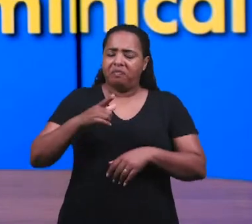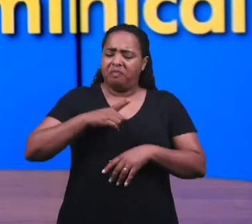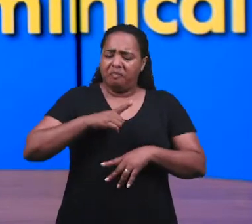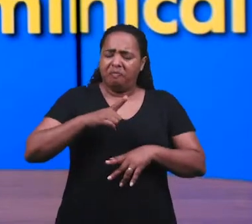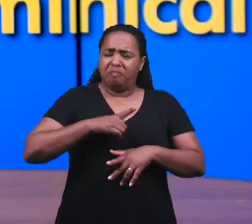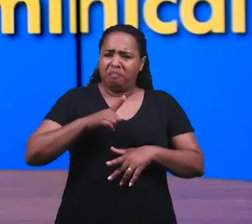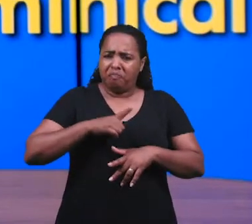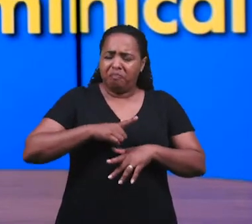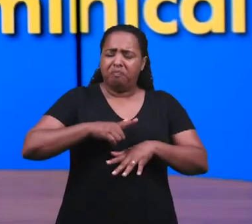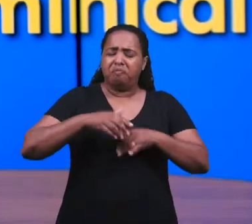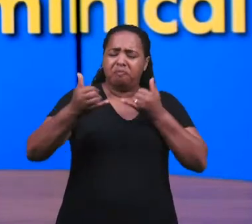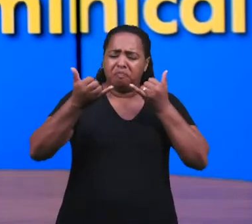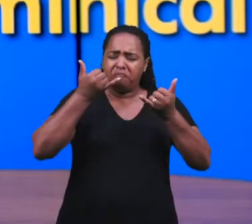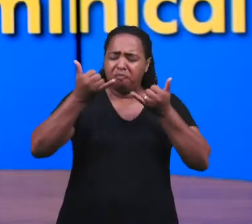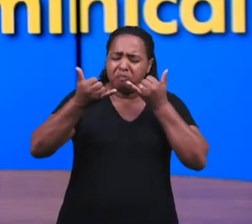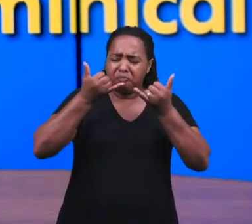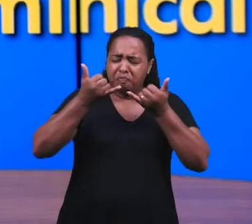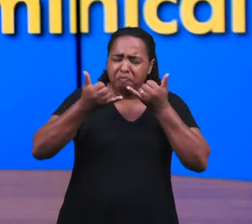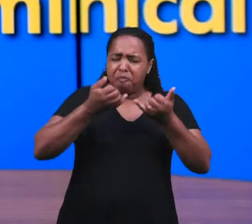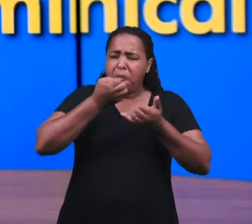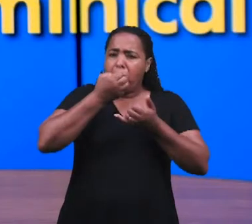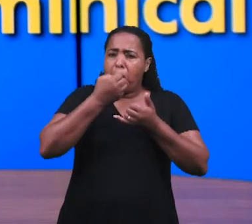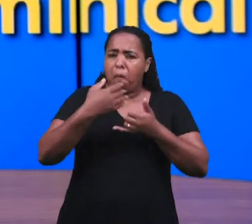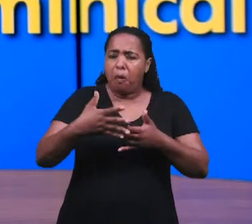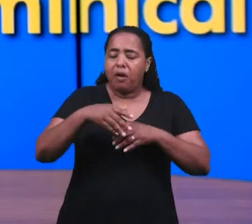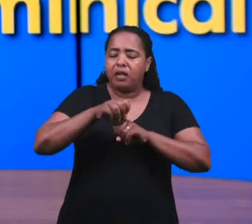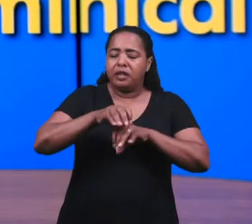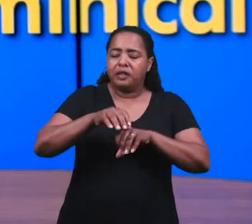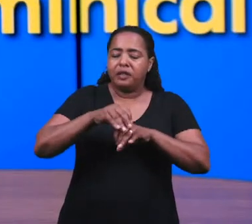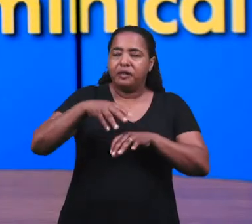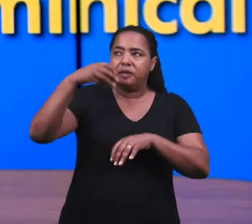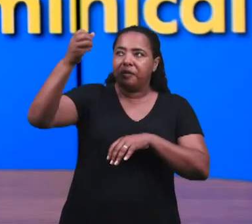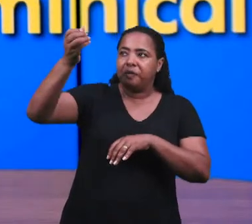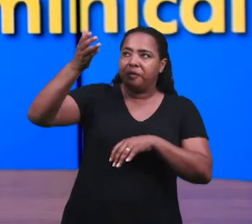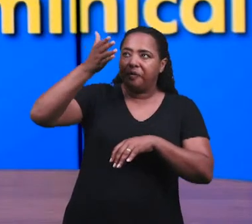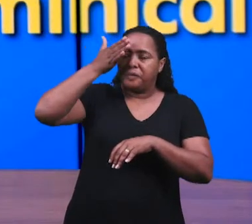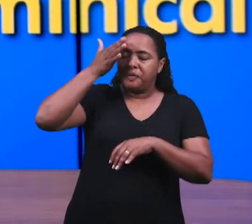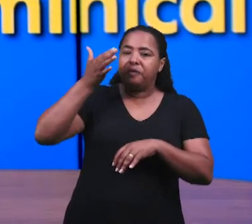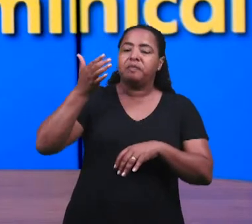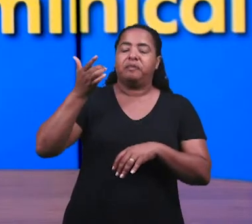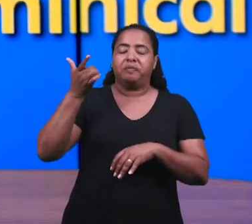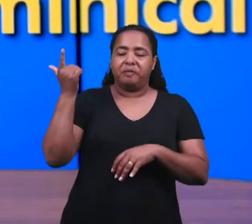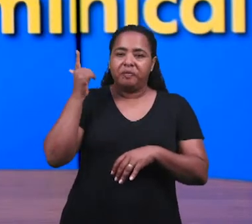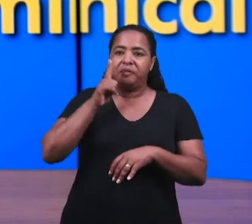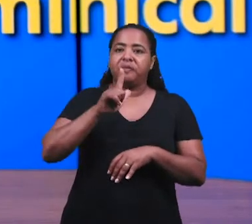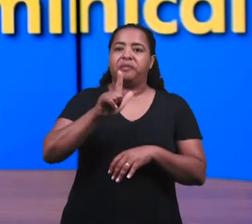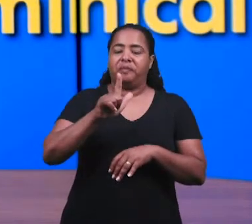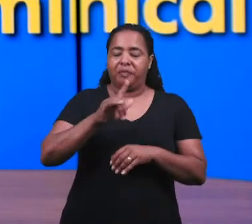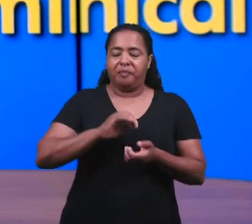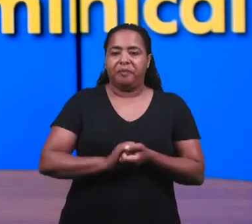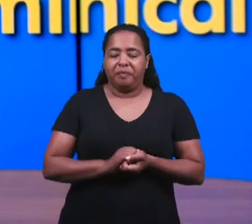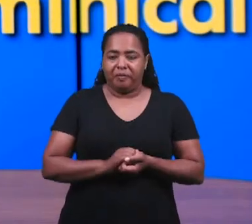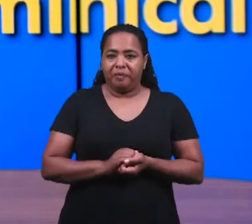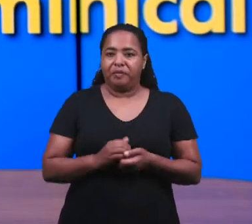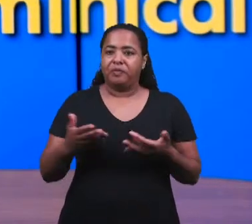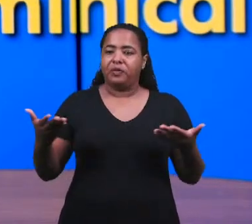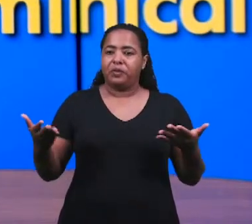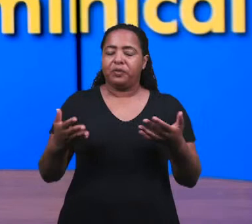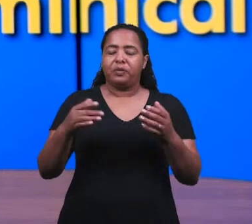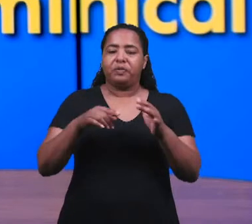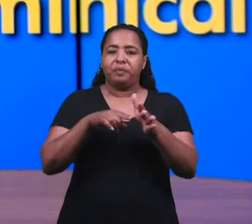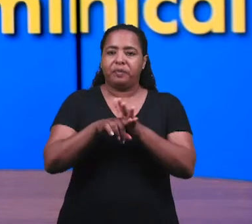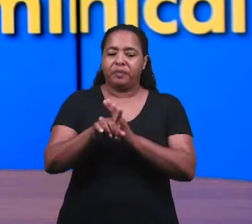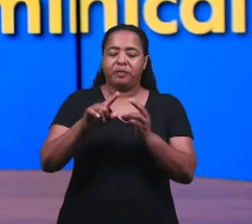de ensinos e de revelações para alcançarmos neste estudo sobre este tema. E hoje nós temos